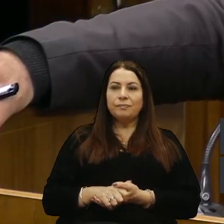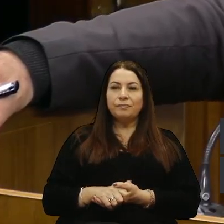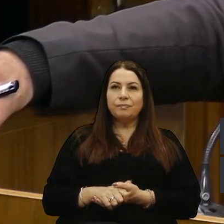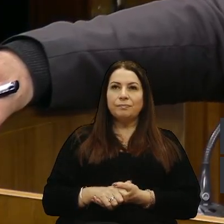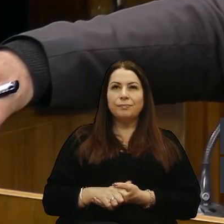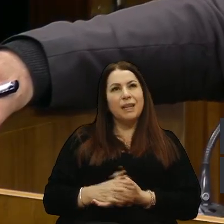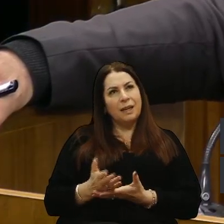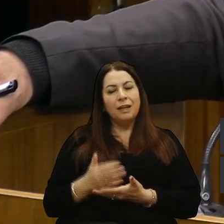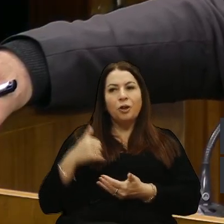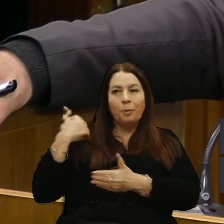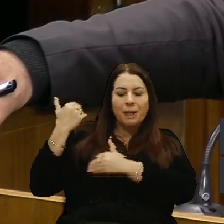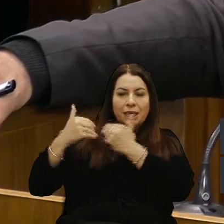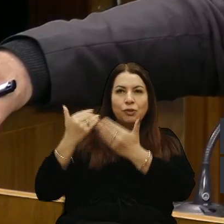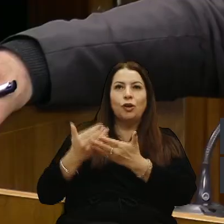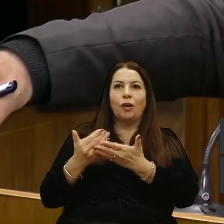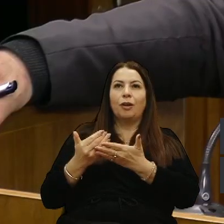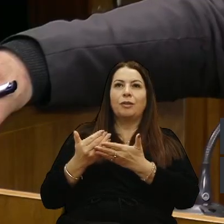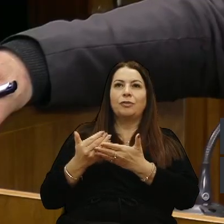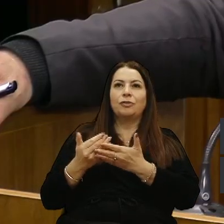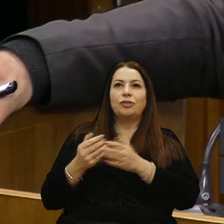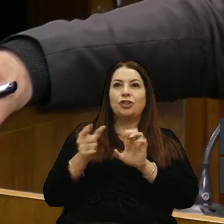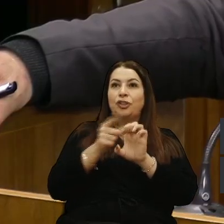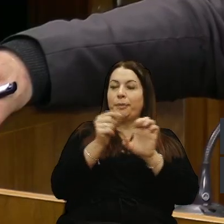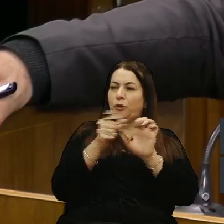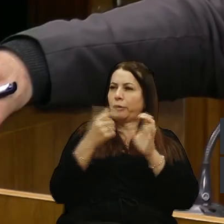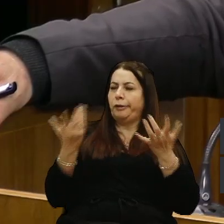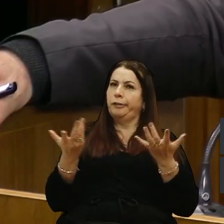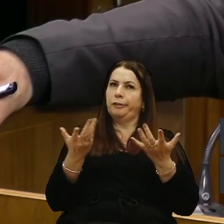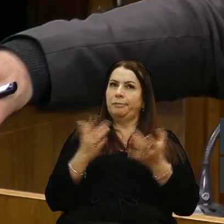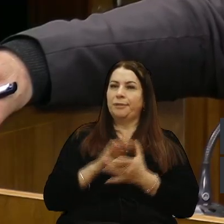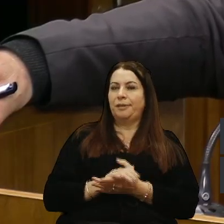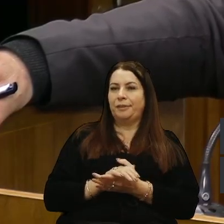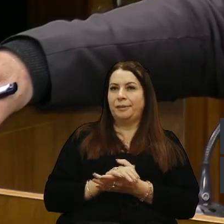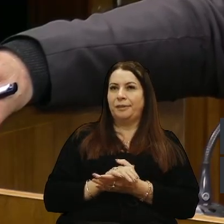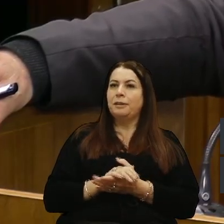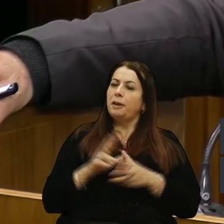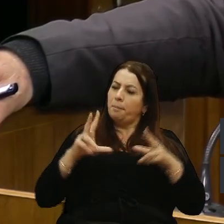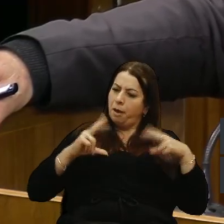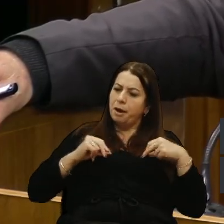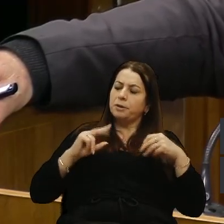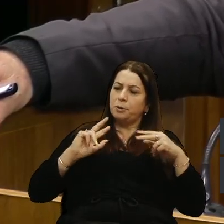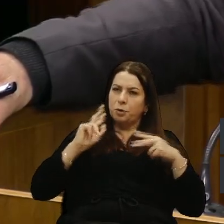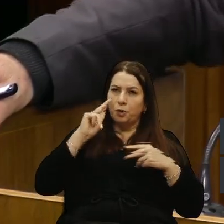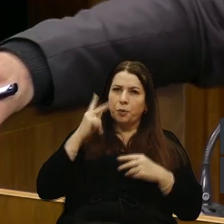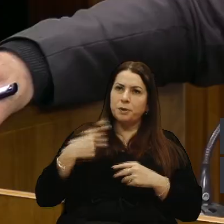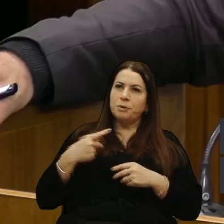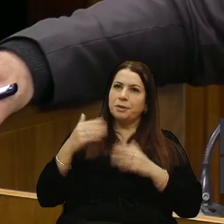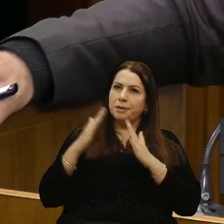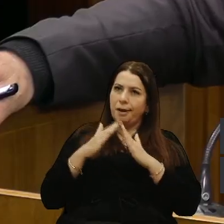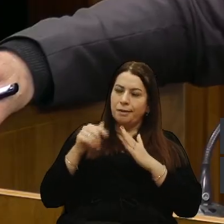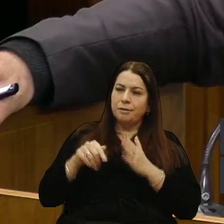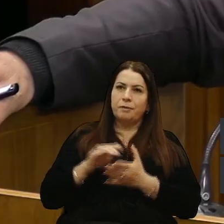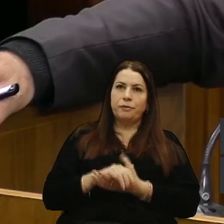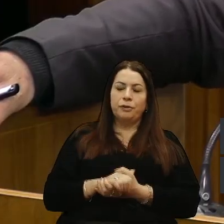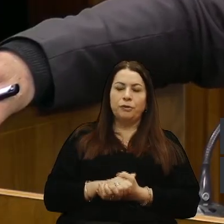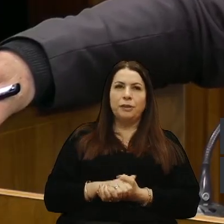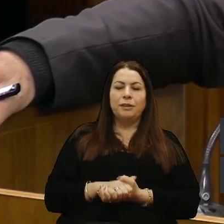Mas é uma trajetória de empreendedorismo e merece o reconhecimento desta casa, porque